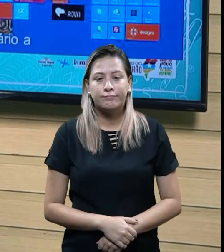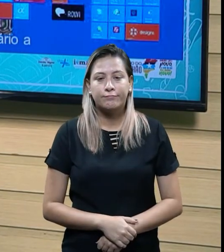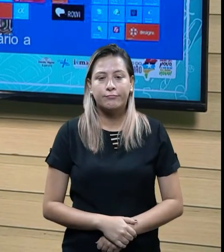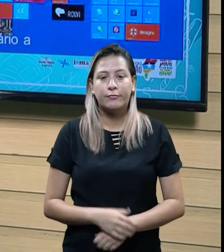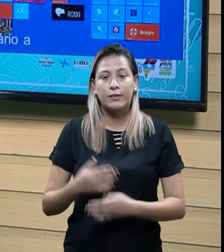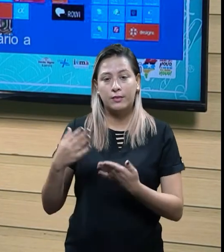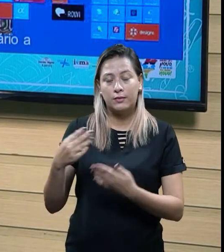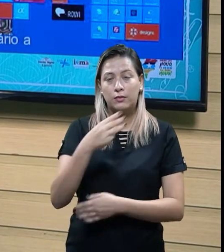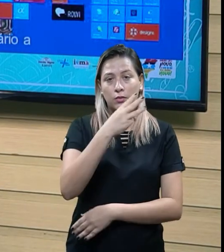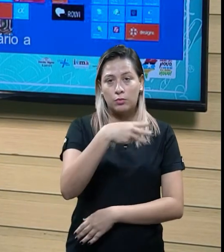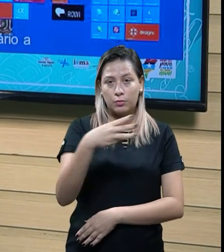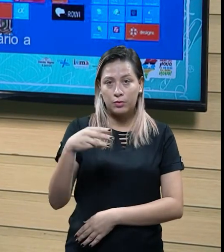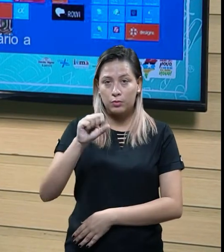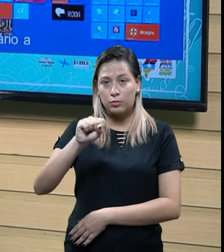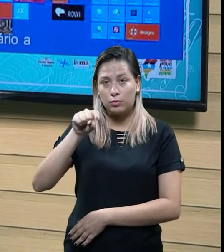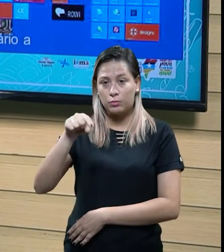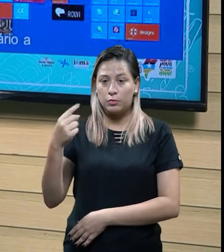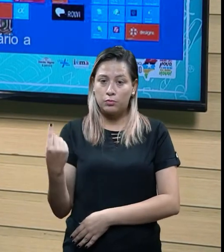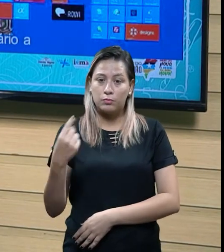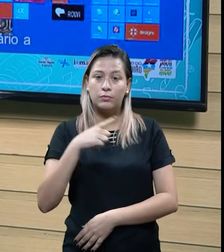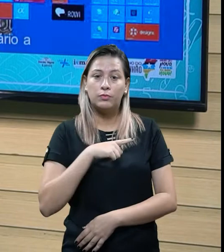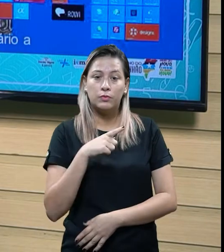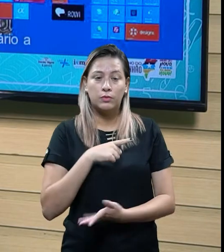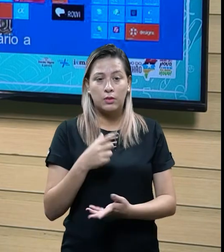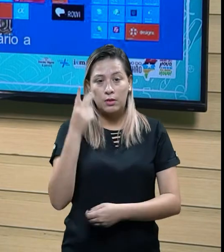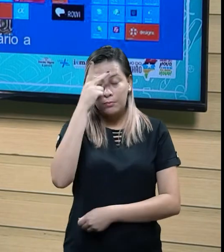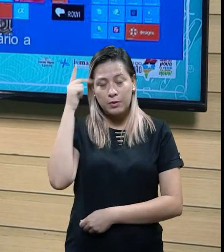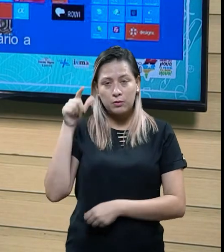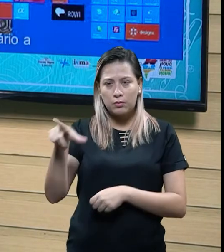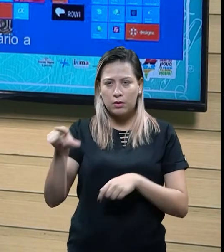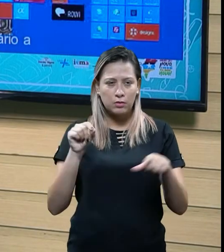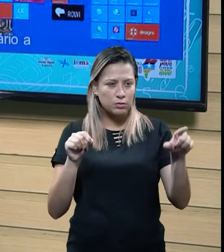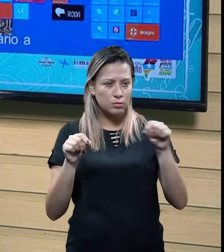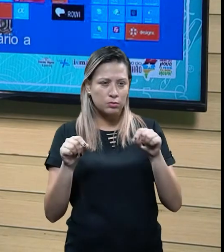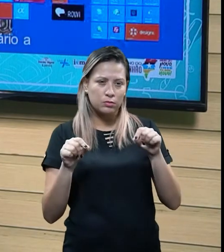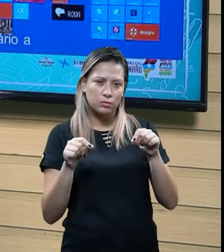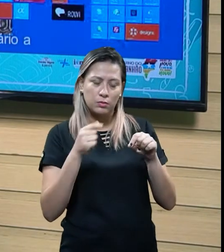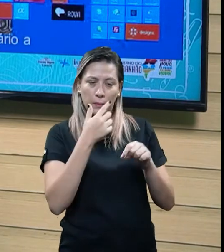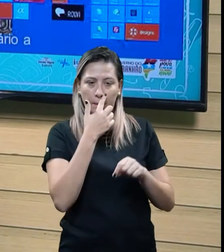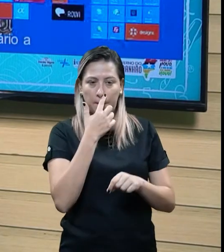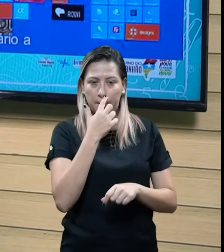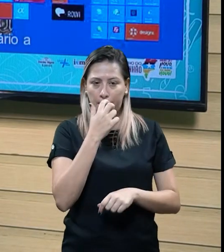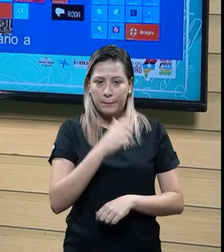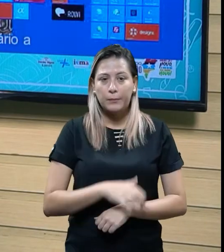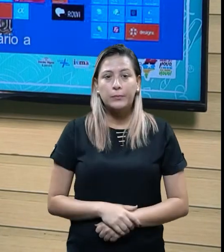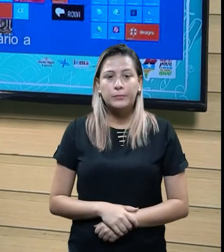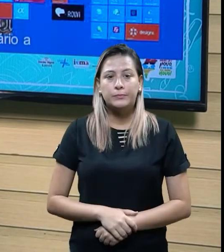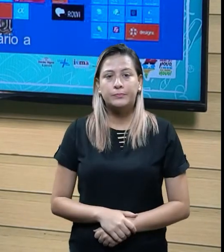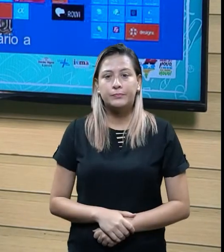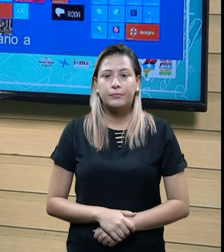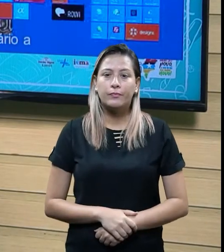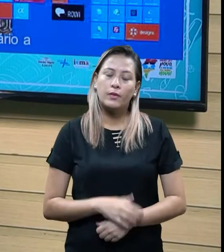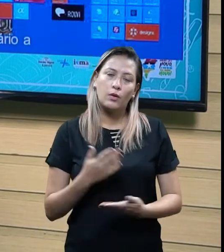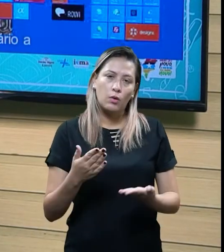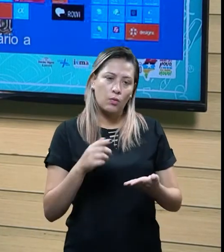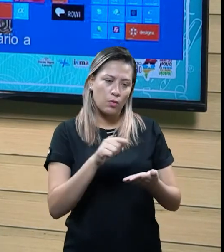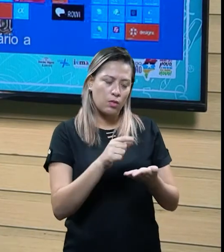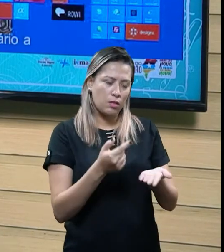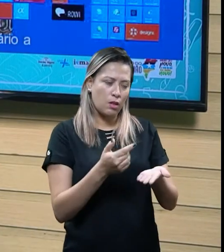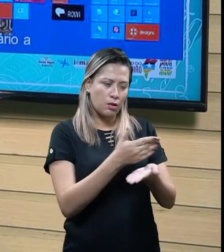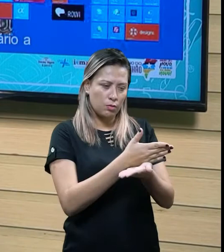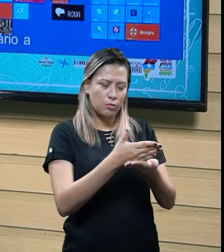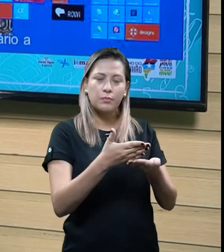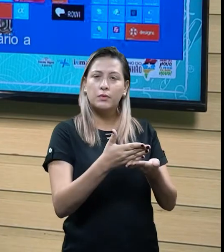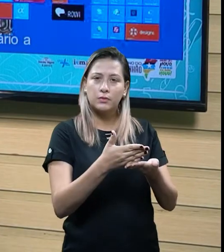está dizendo aqui, ele veio com a opção do usuário selecionar, né? Ou ele mantia o botão iniciar